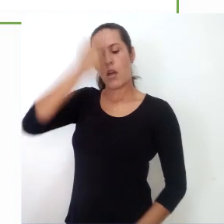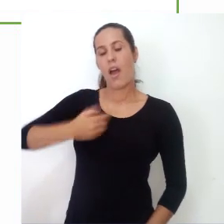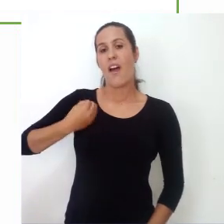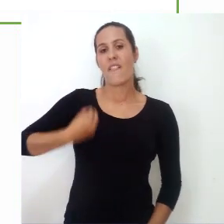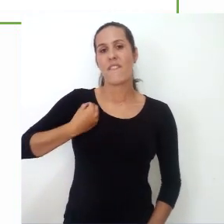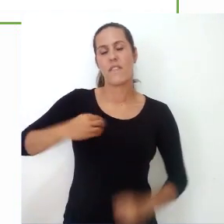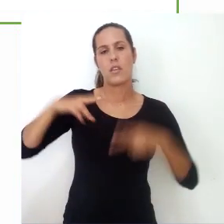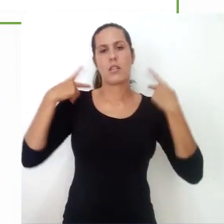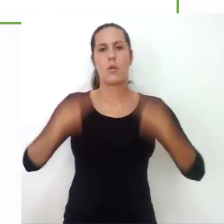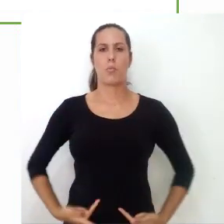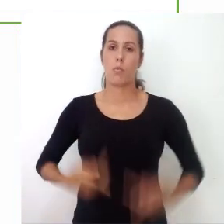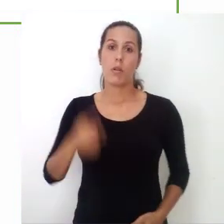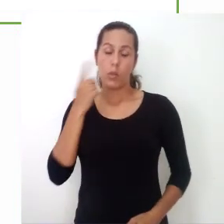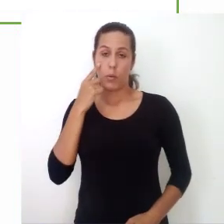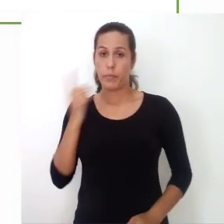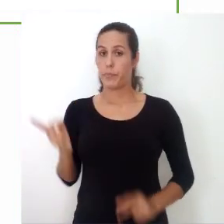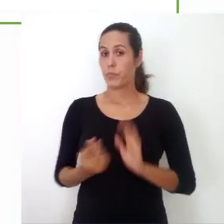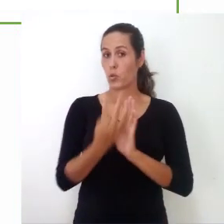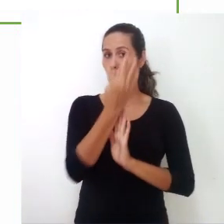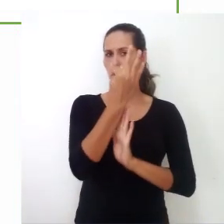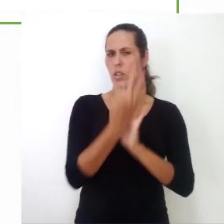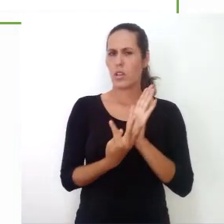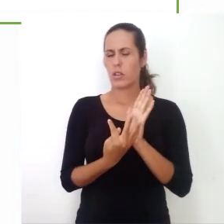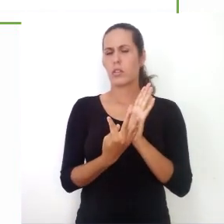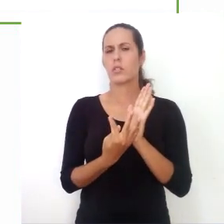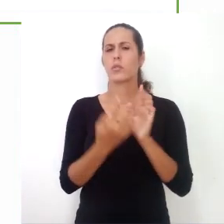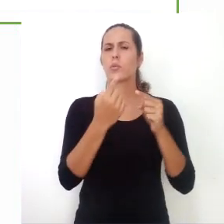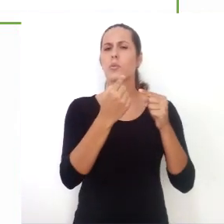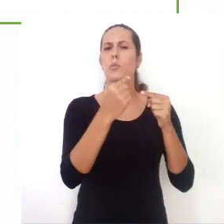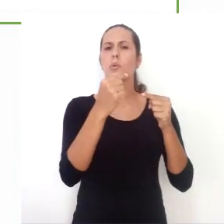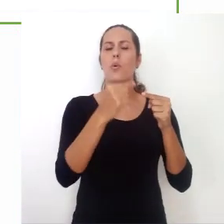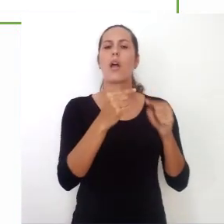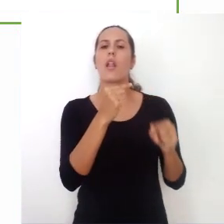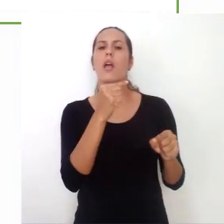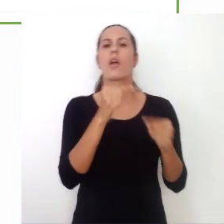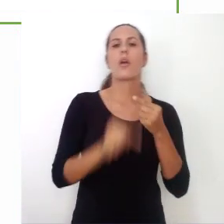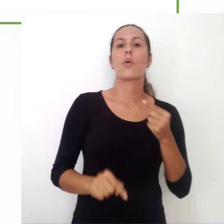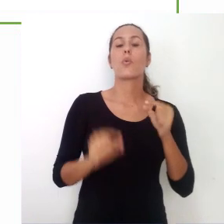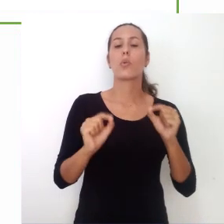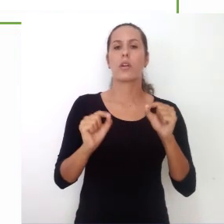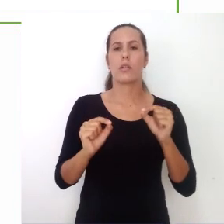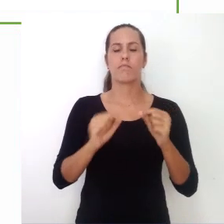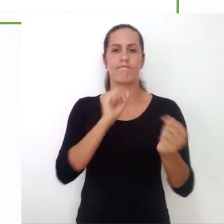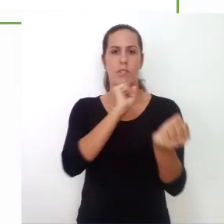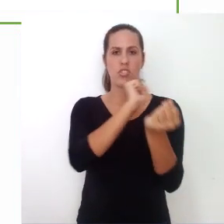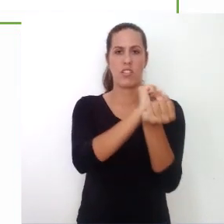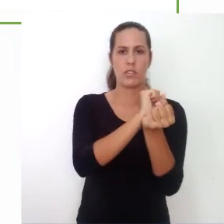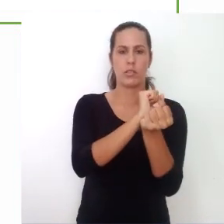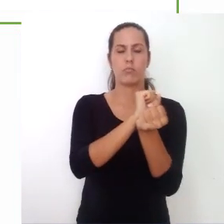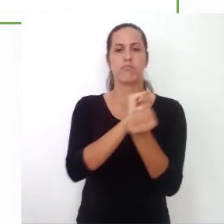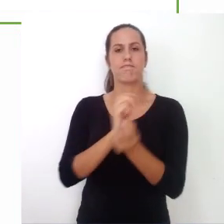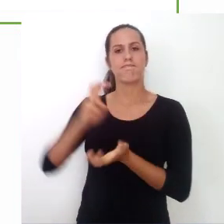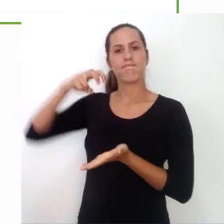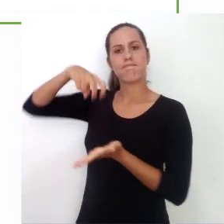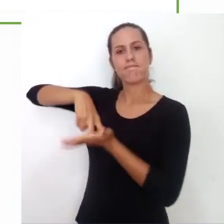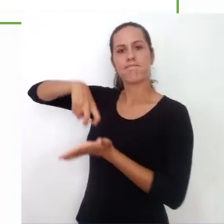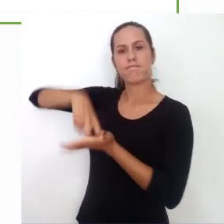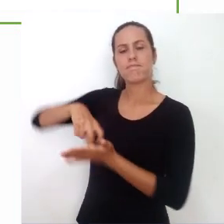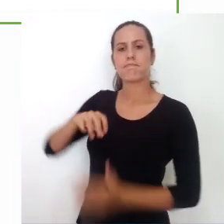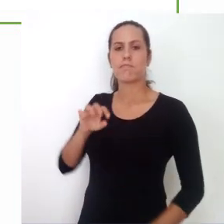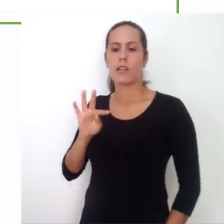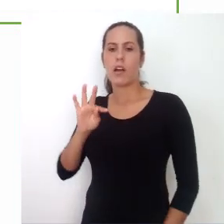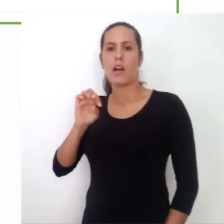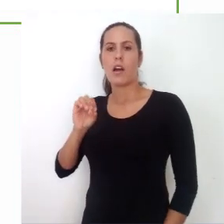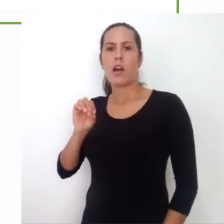humana. Vejam, o texto condena o quê? A escravidão, a tortura, defende